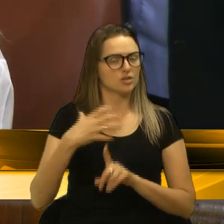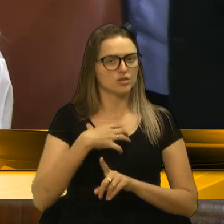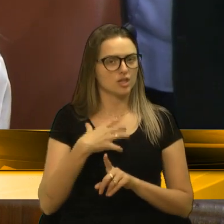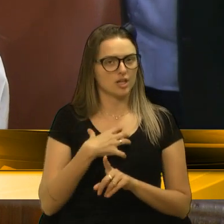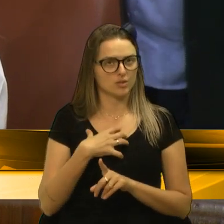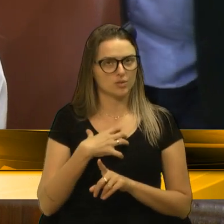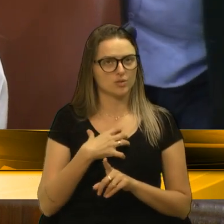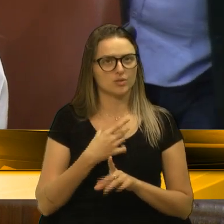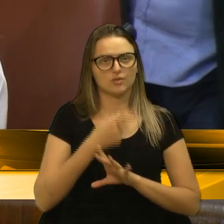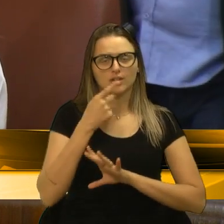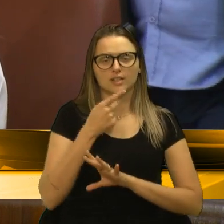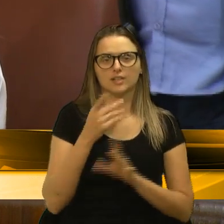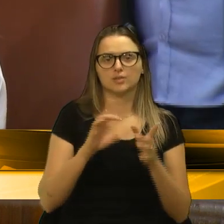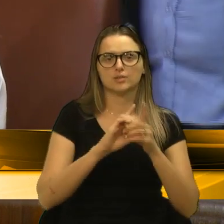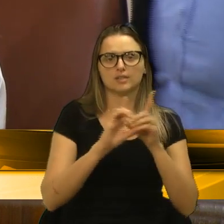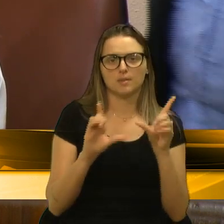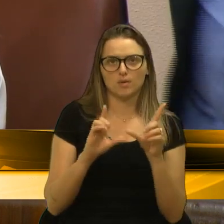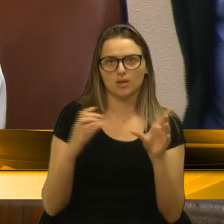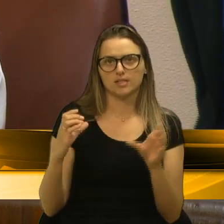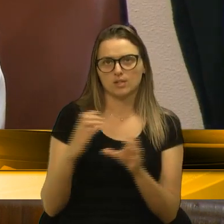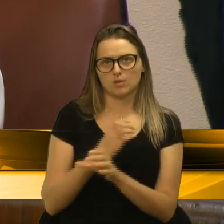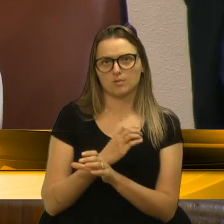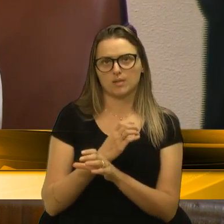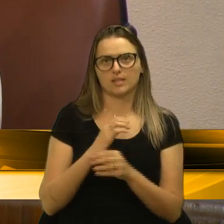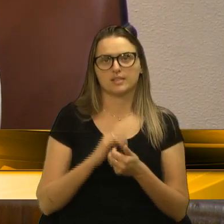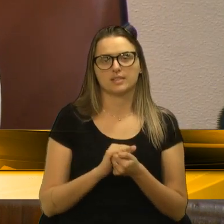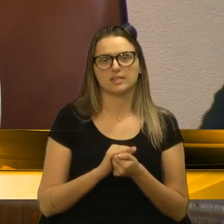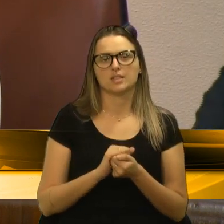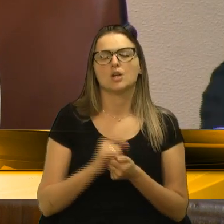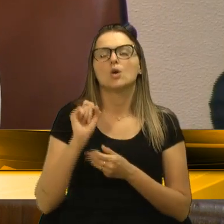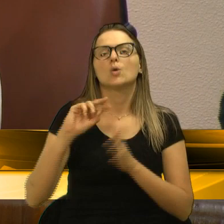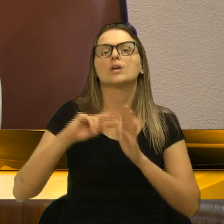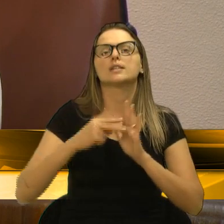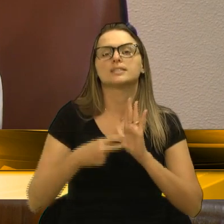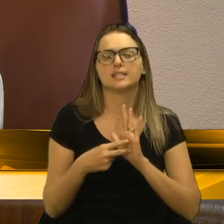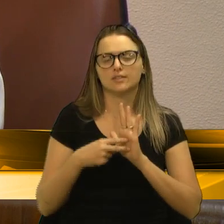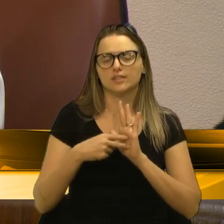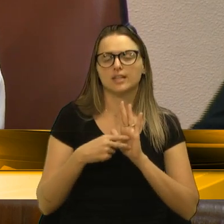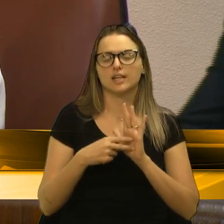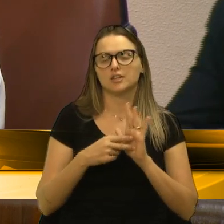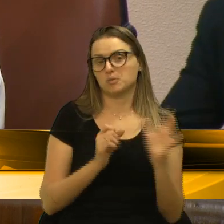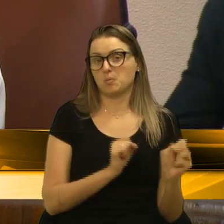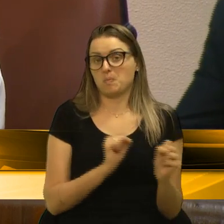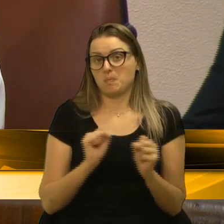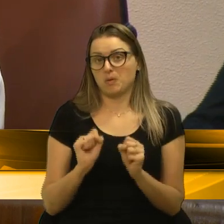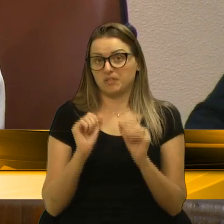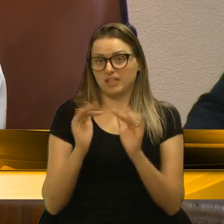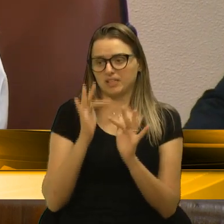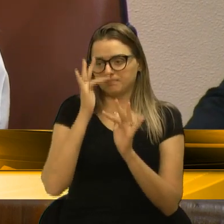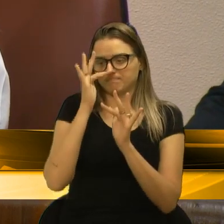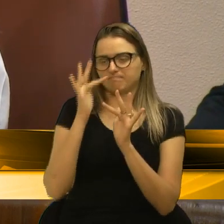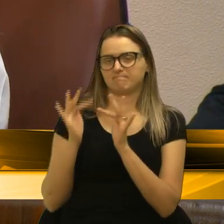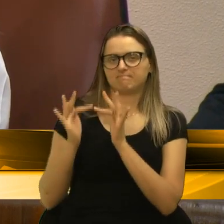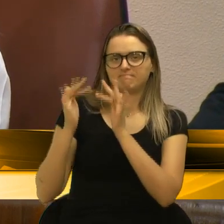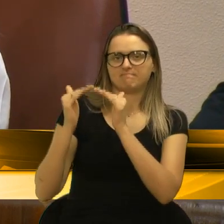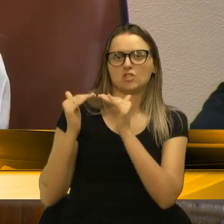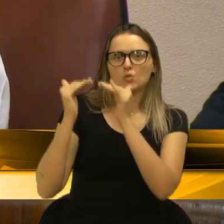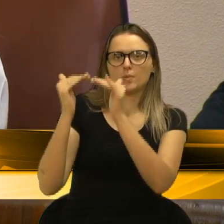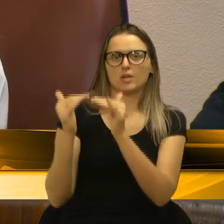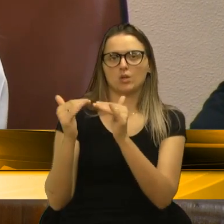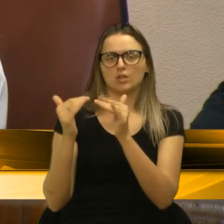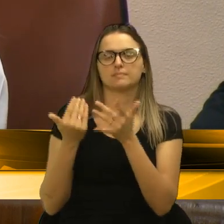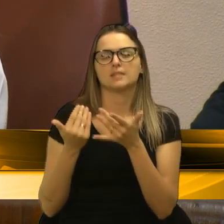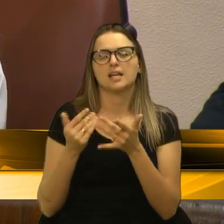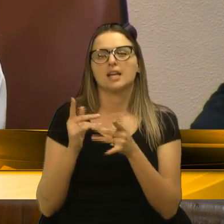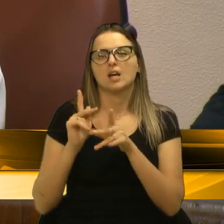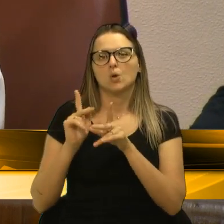denomina democracia totalitária. De fato, em nome de um autoritarismo do prefeito, o Estado se empodera